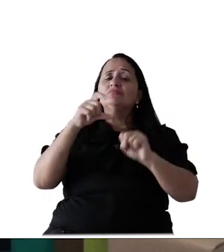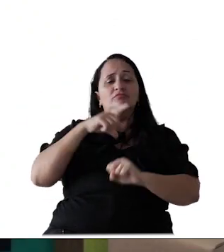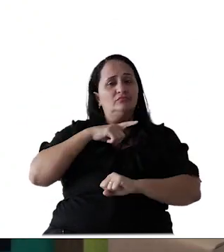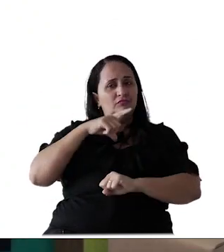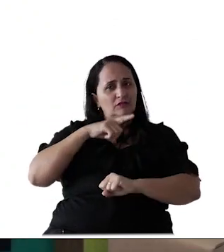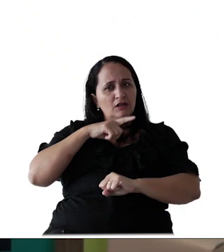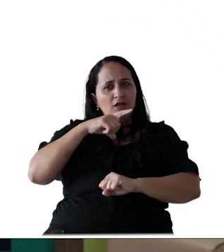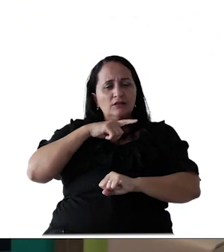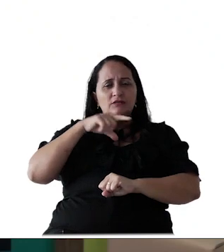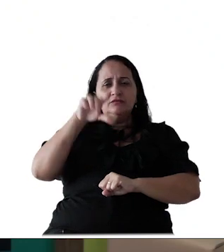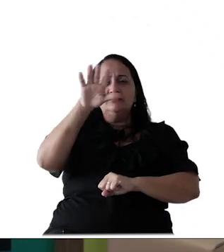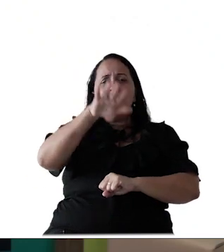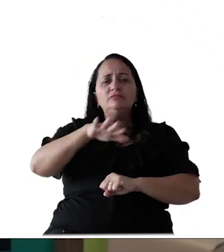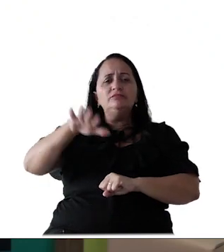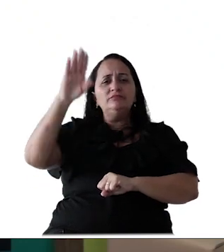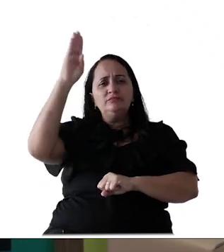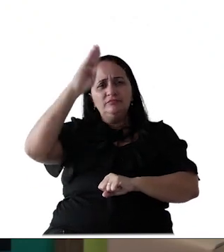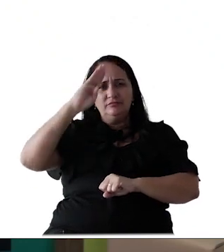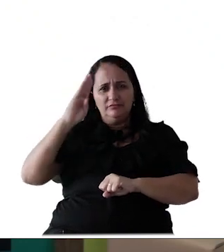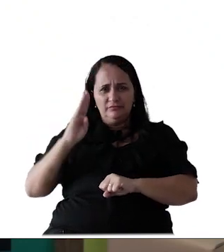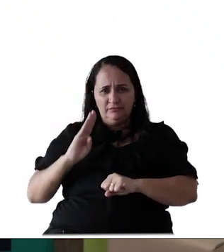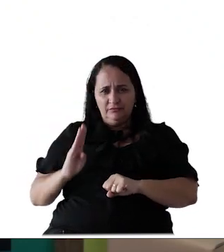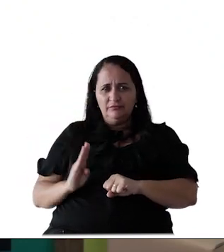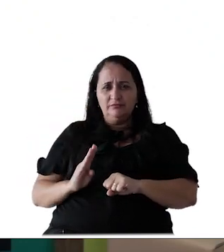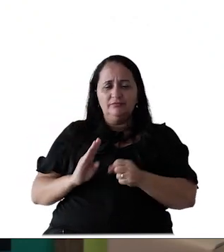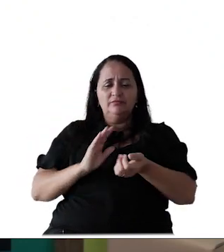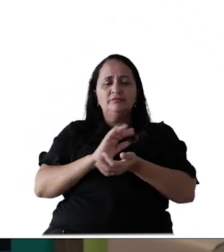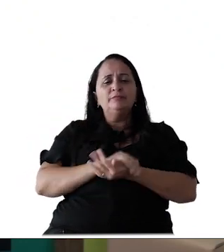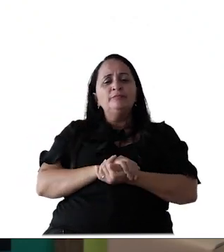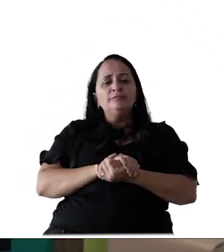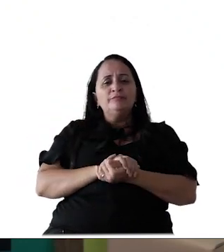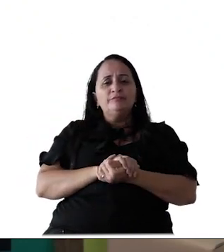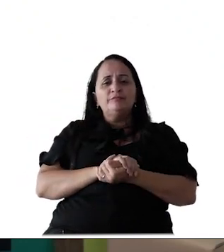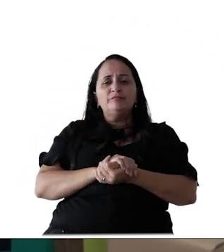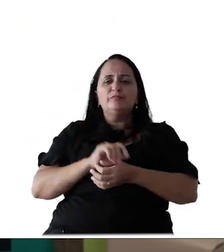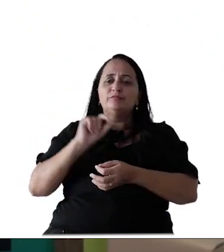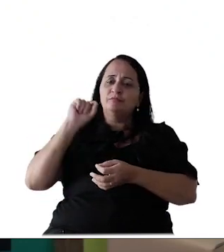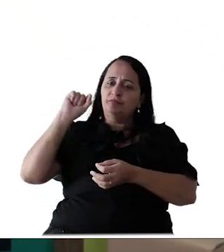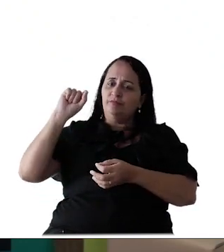texto. O nosso Brasil ele é muito vasto territorialmente. E o que é que